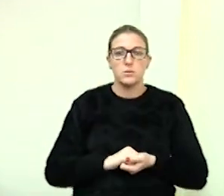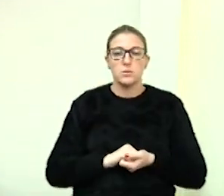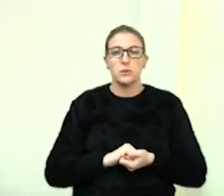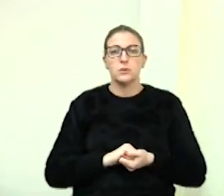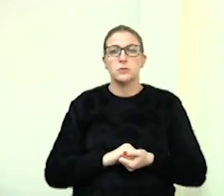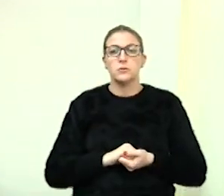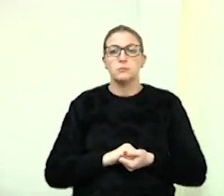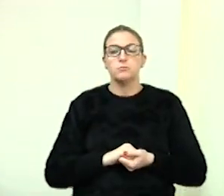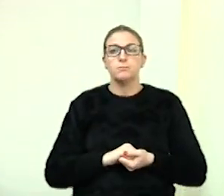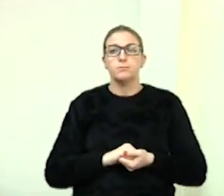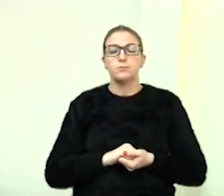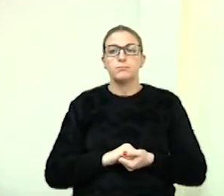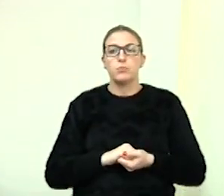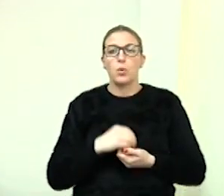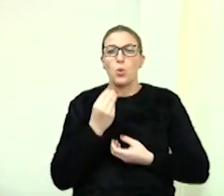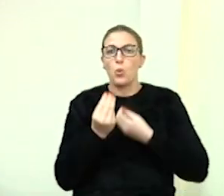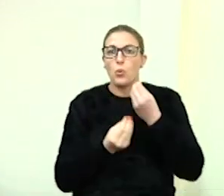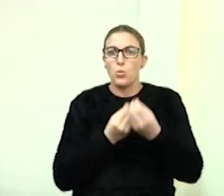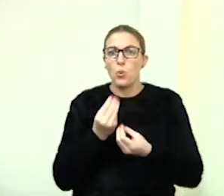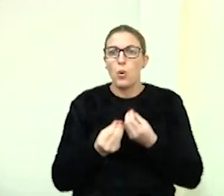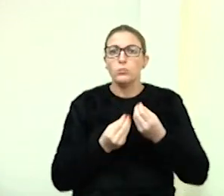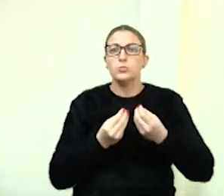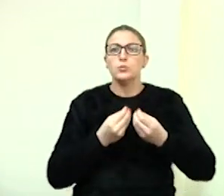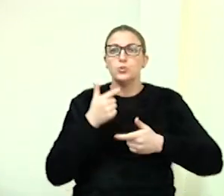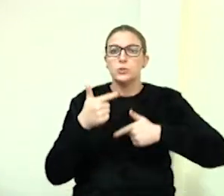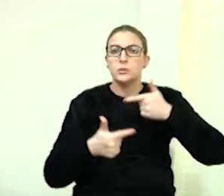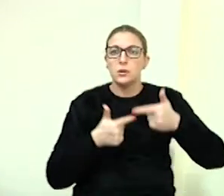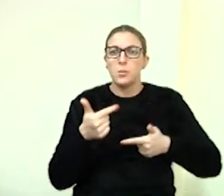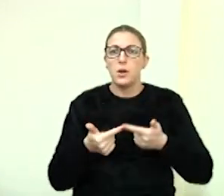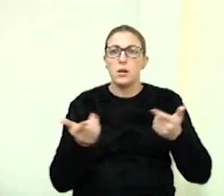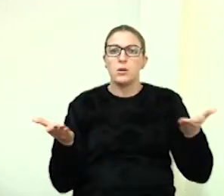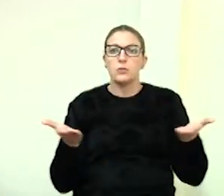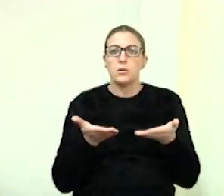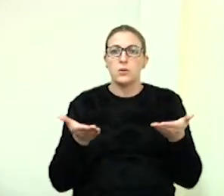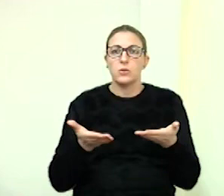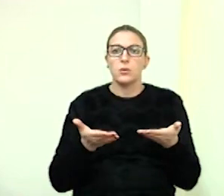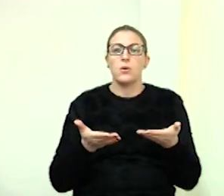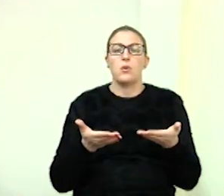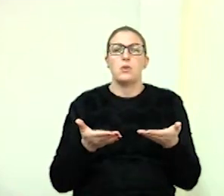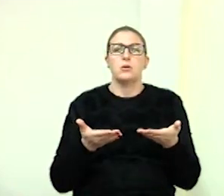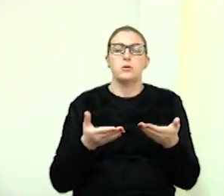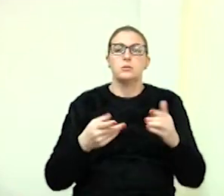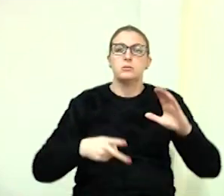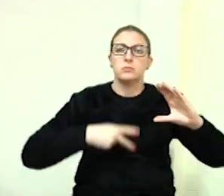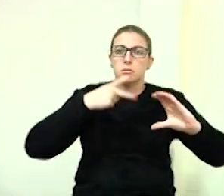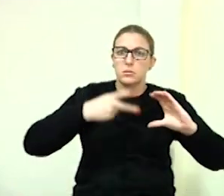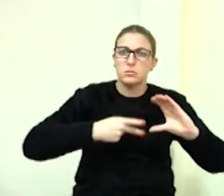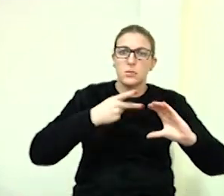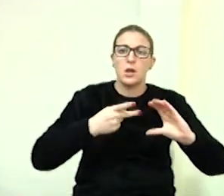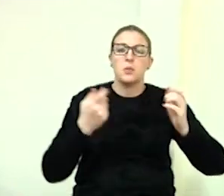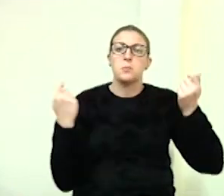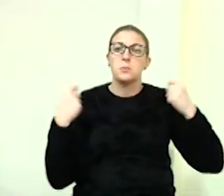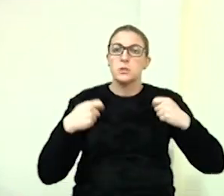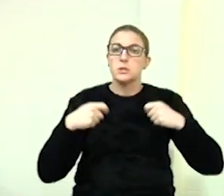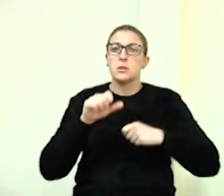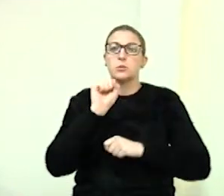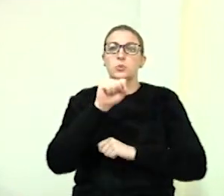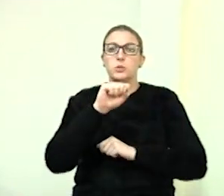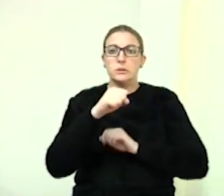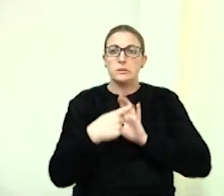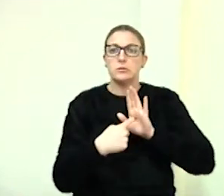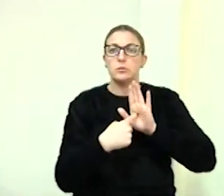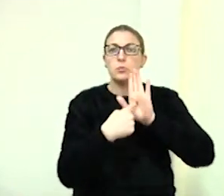nas condições que estamos trabalhando nesta casa, precisamos, sim, dar exemplo